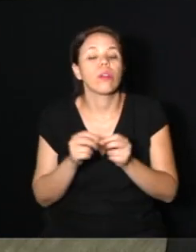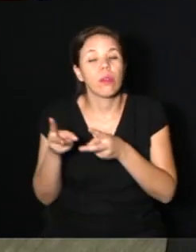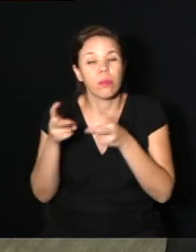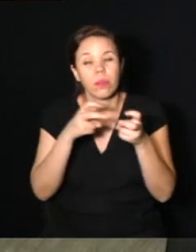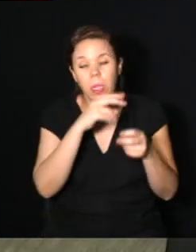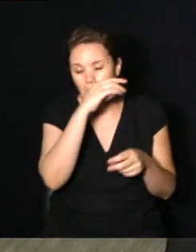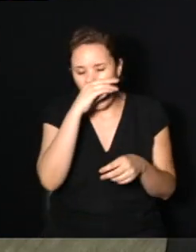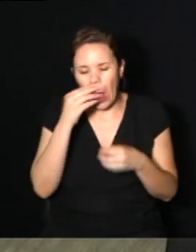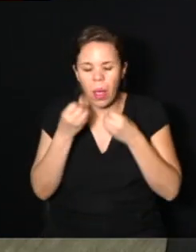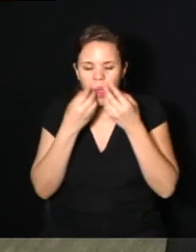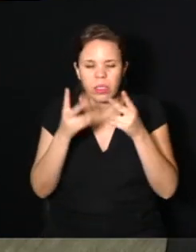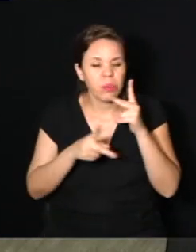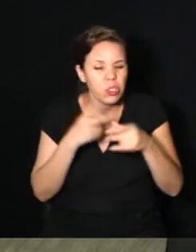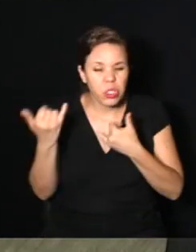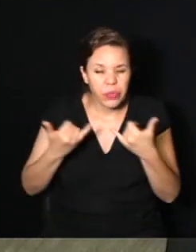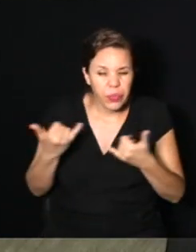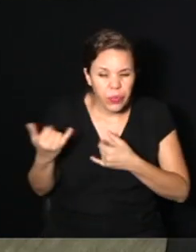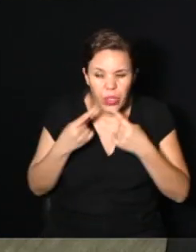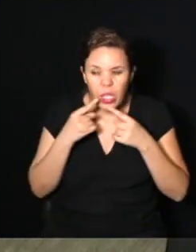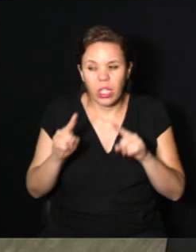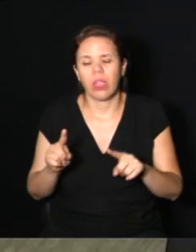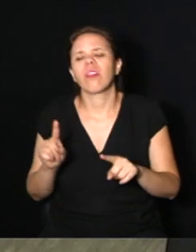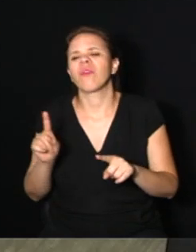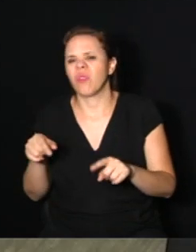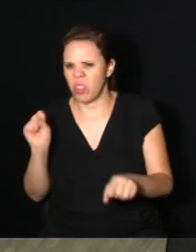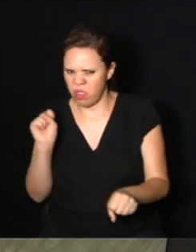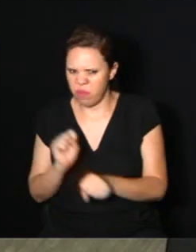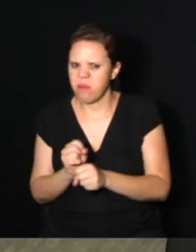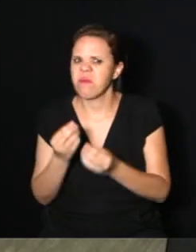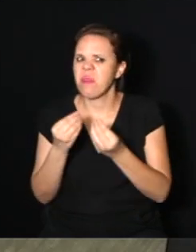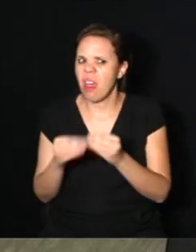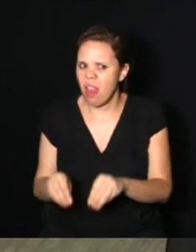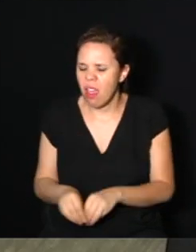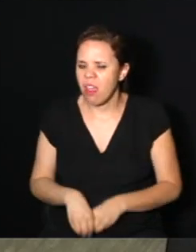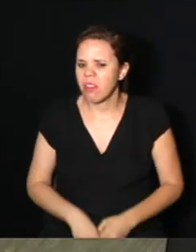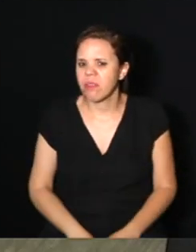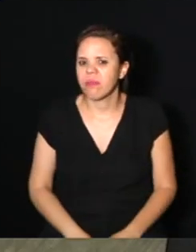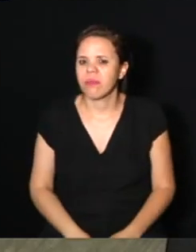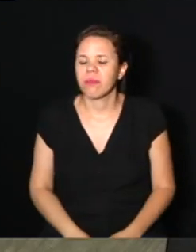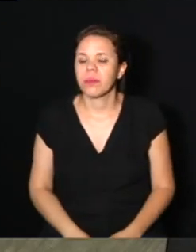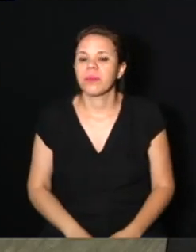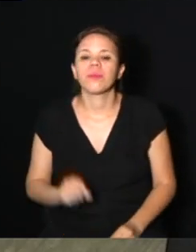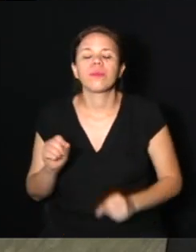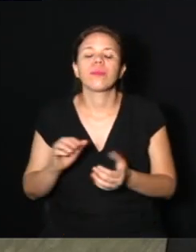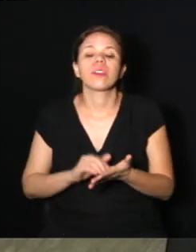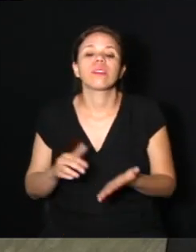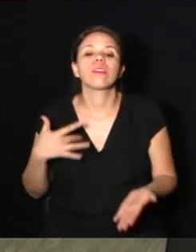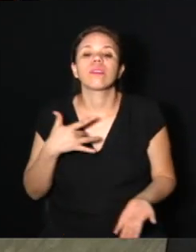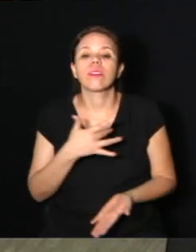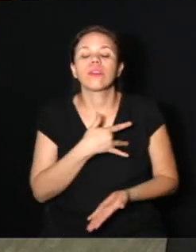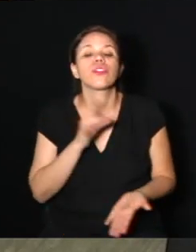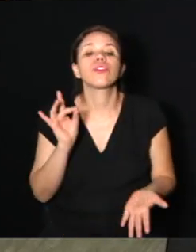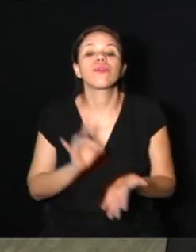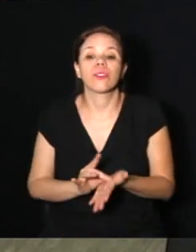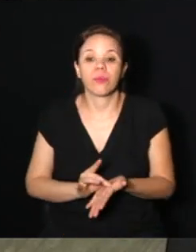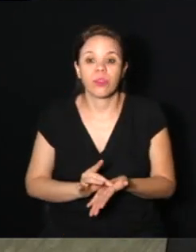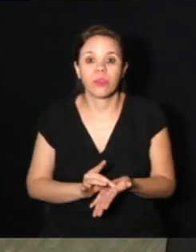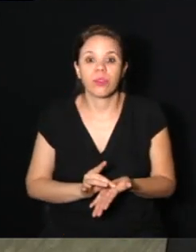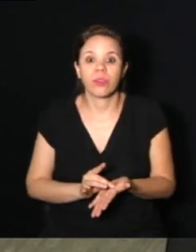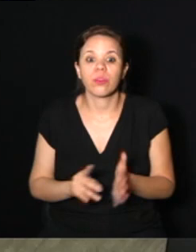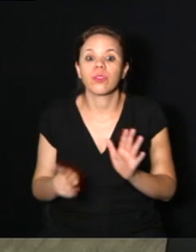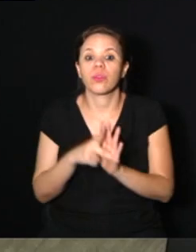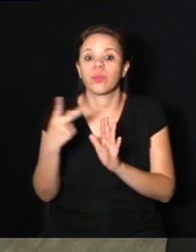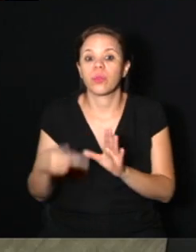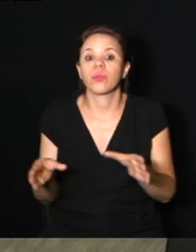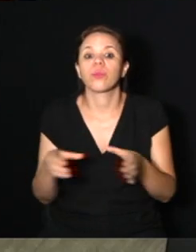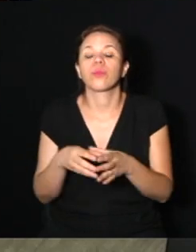pelos relatos feitos é que os serviços foram prejudicados. Então, o que a Secretaria de Saúde afirmou na própria